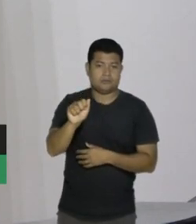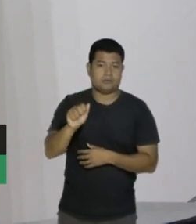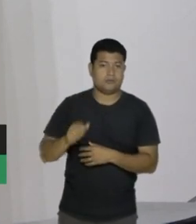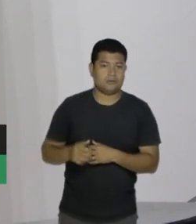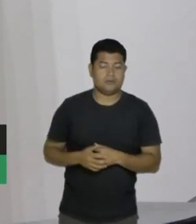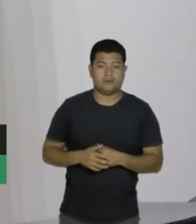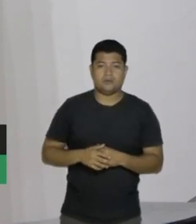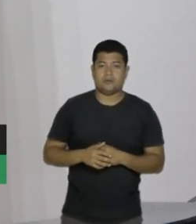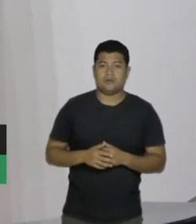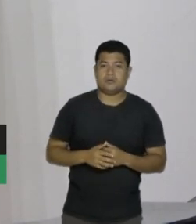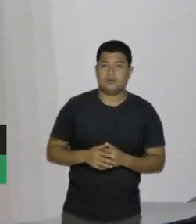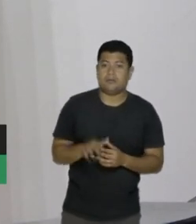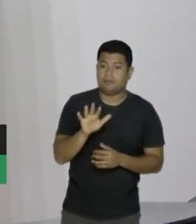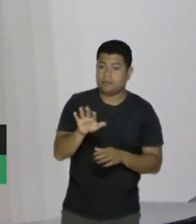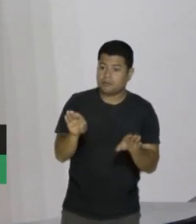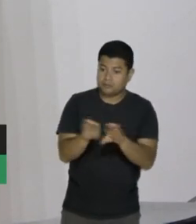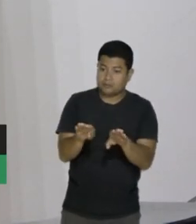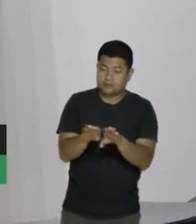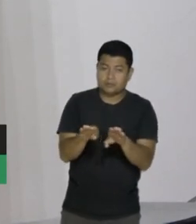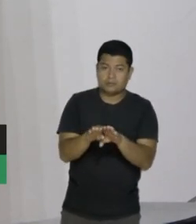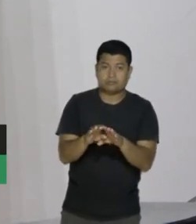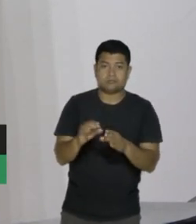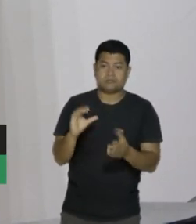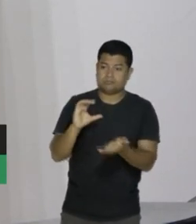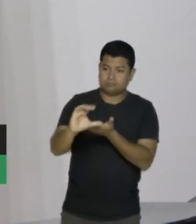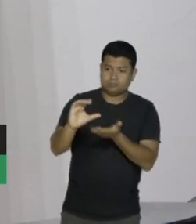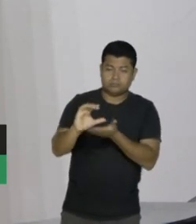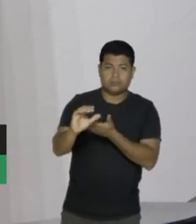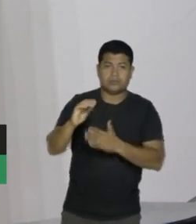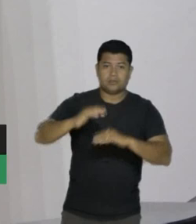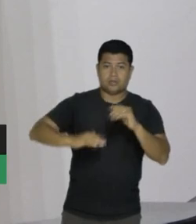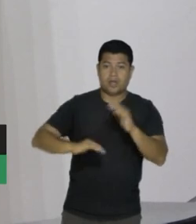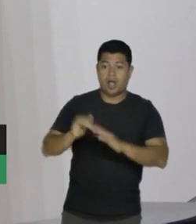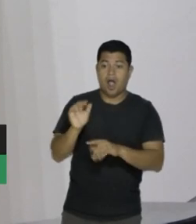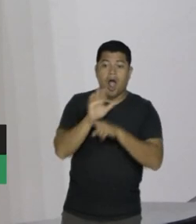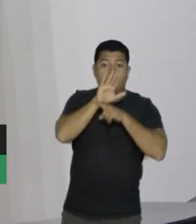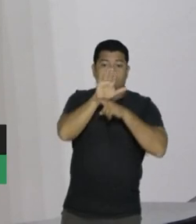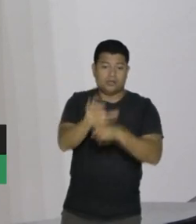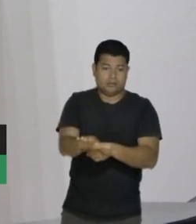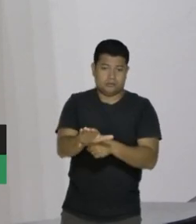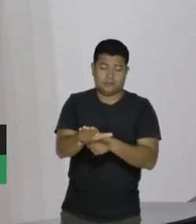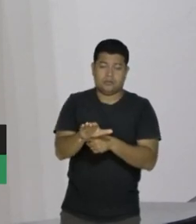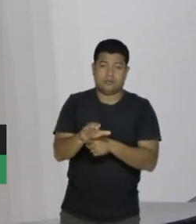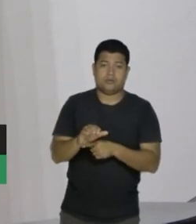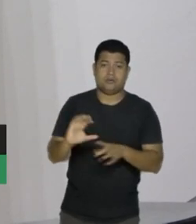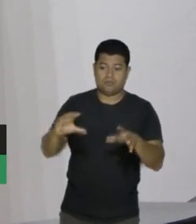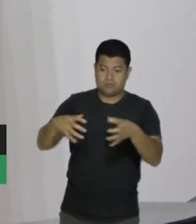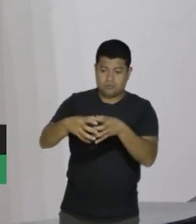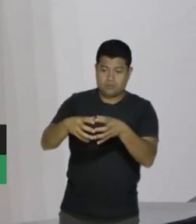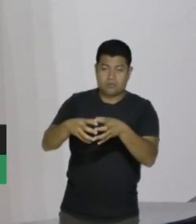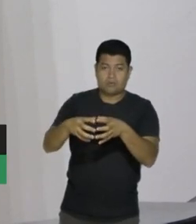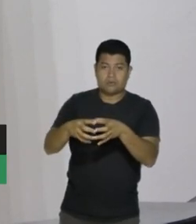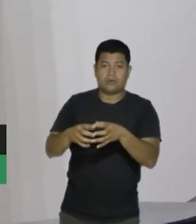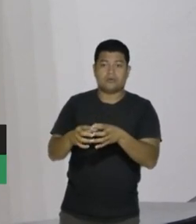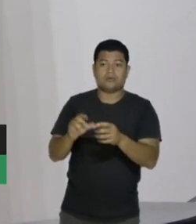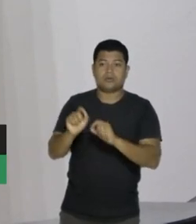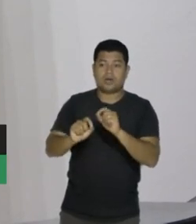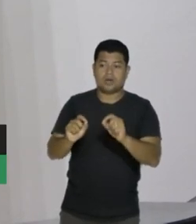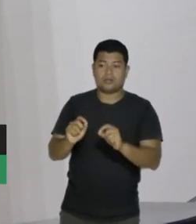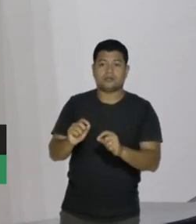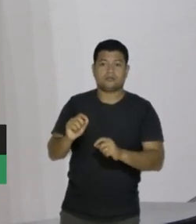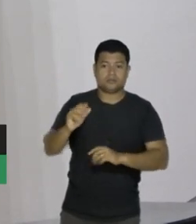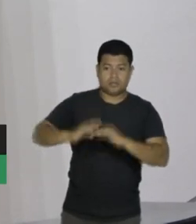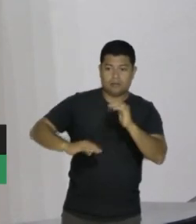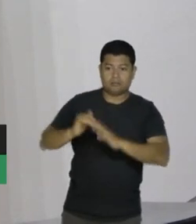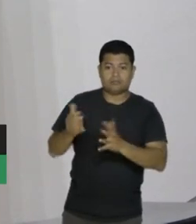na aplicação de recursos que capacitam a Corporação em técnicas investigativas que garante o